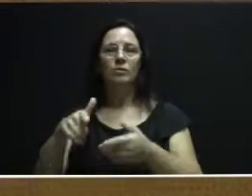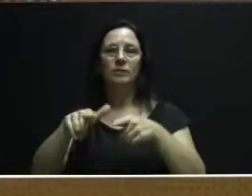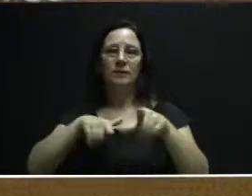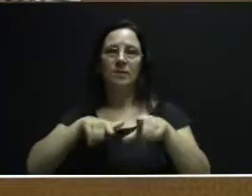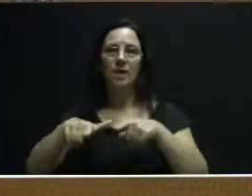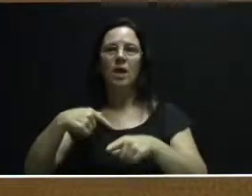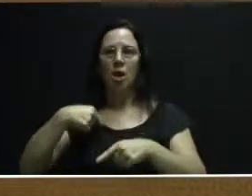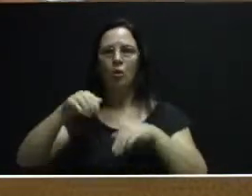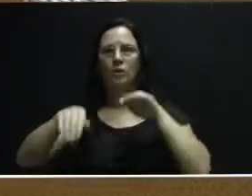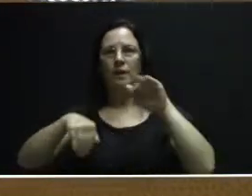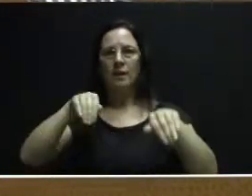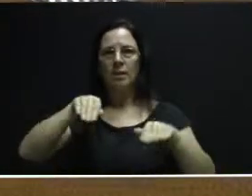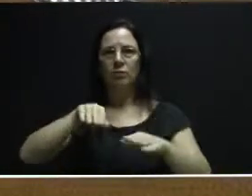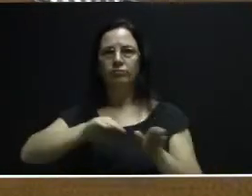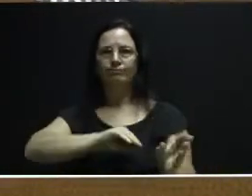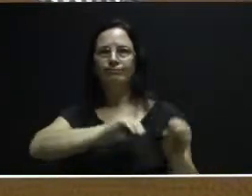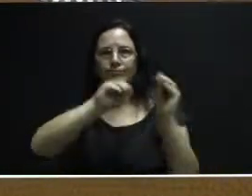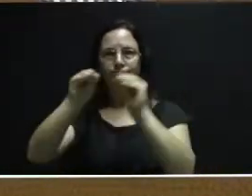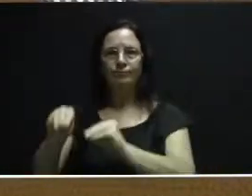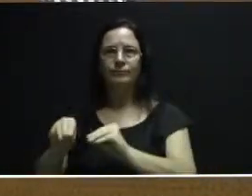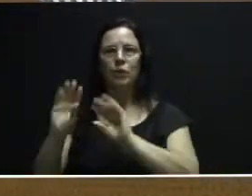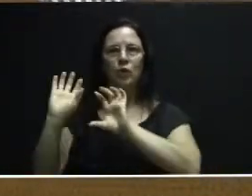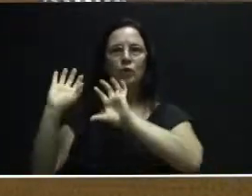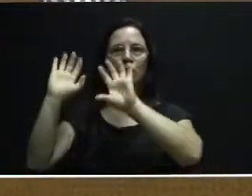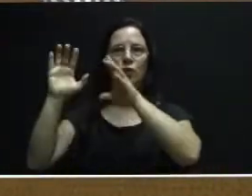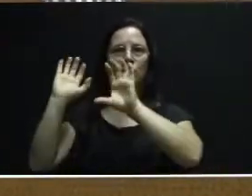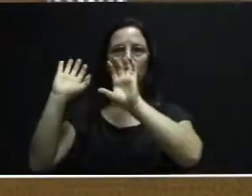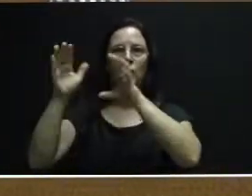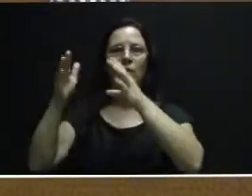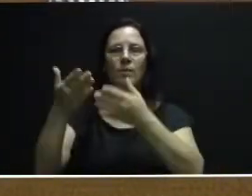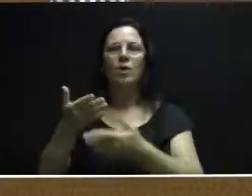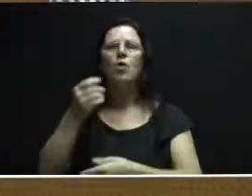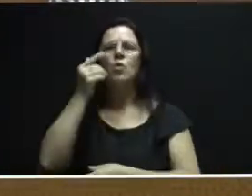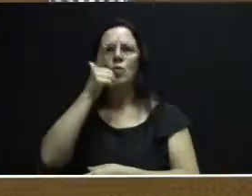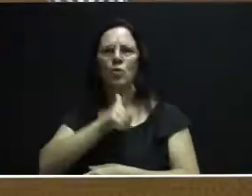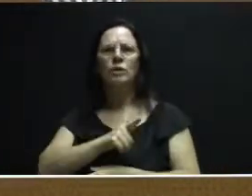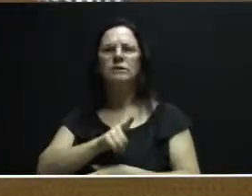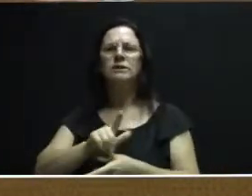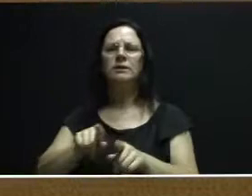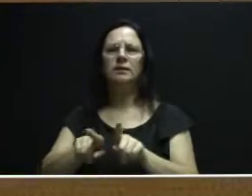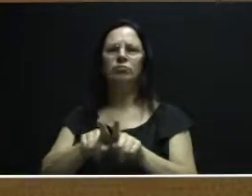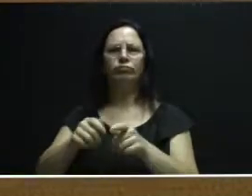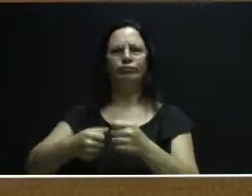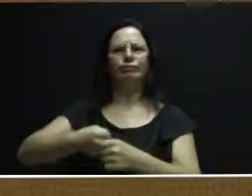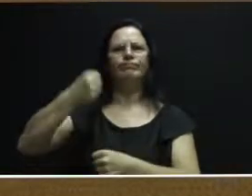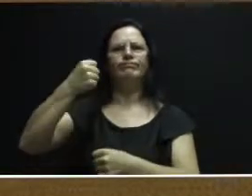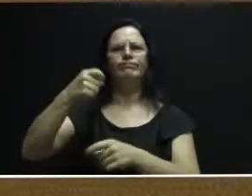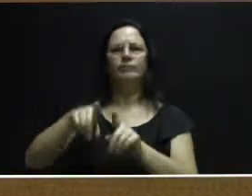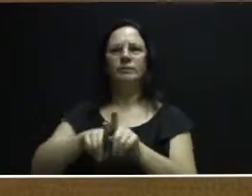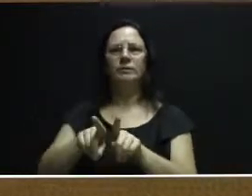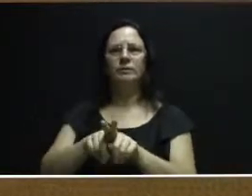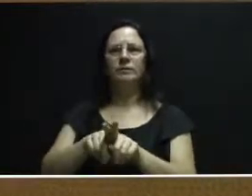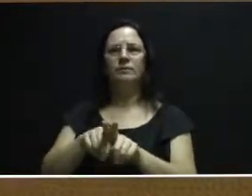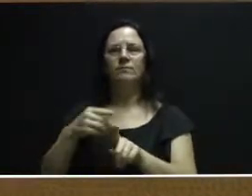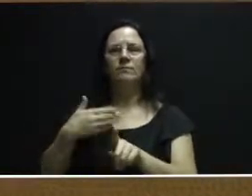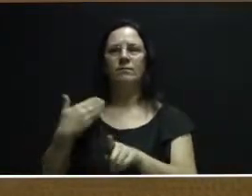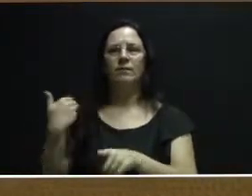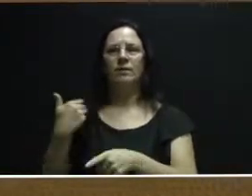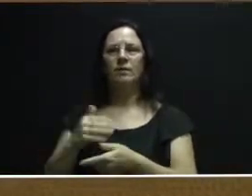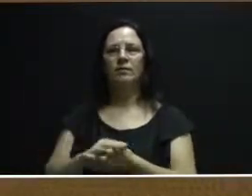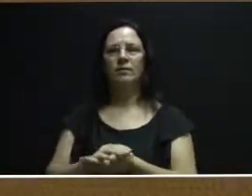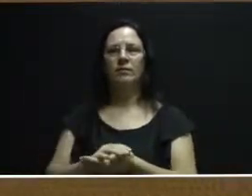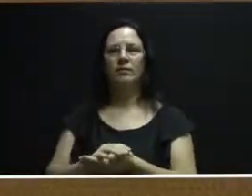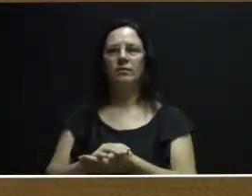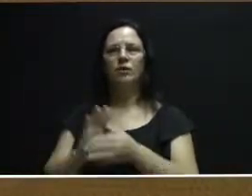saí da natação, fui para o voleibol, consegui vários títulos, eu vinha como jogador. Eu